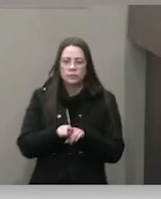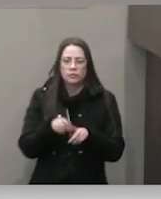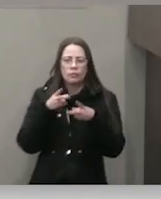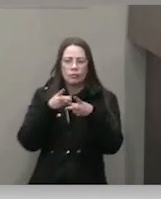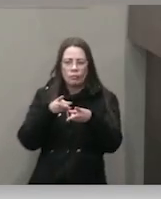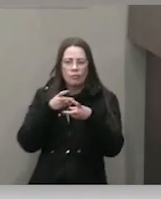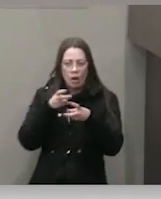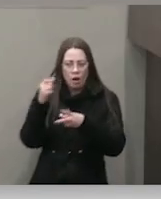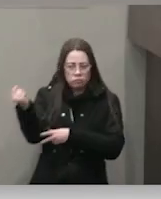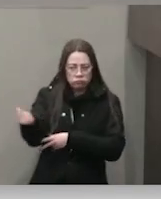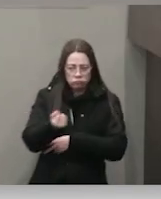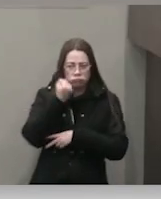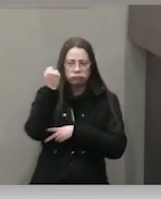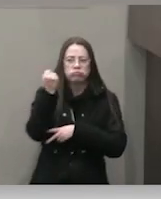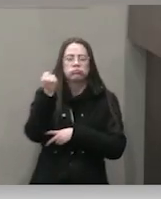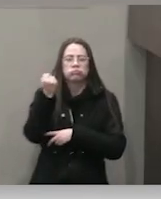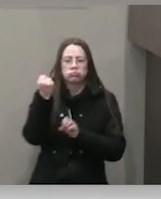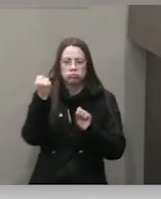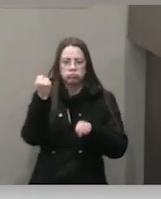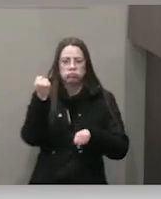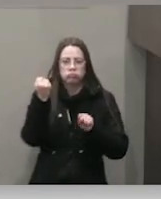percebeu a gravidade